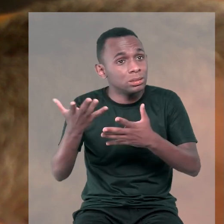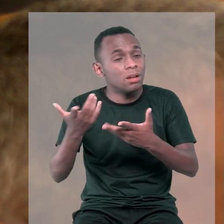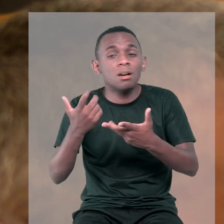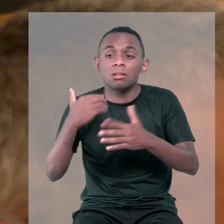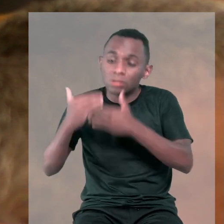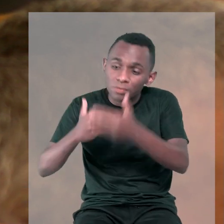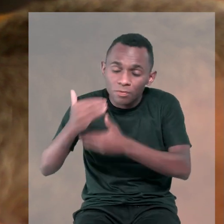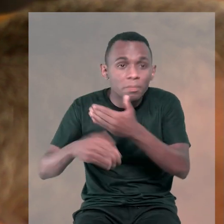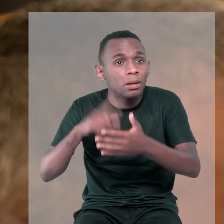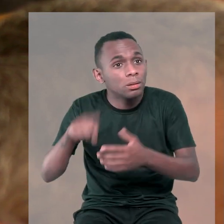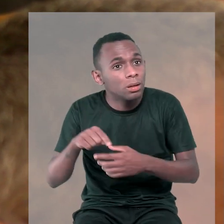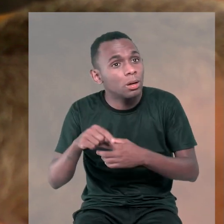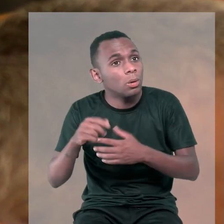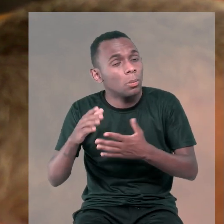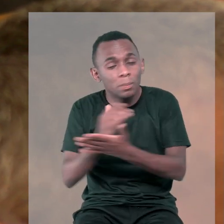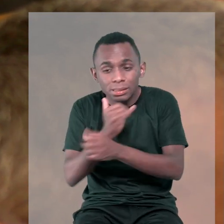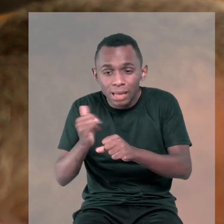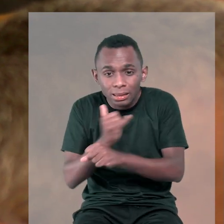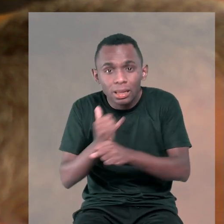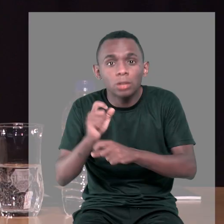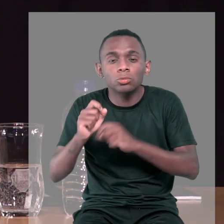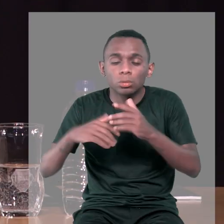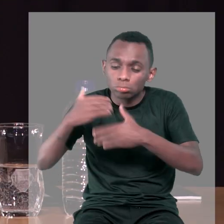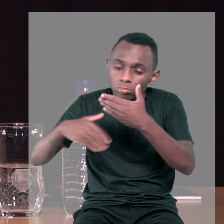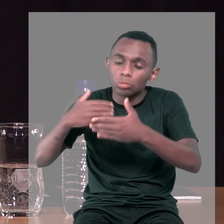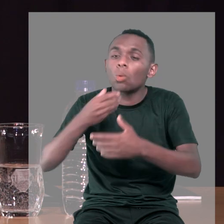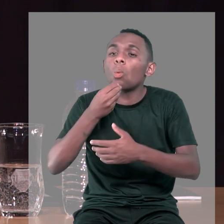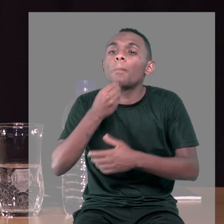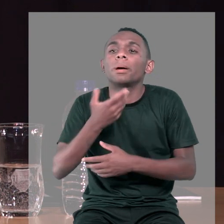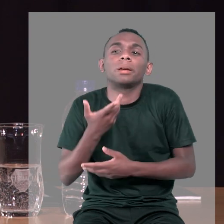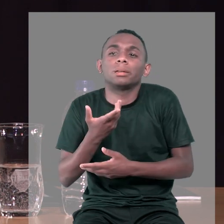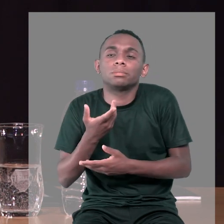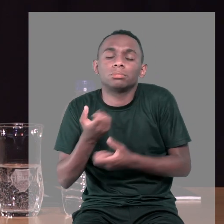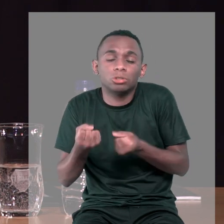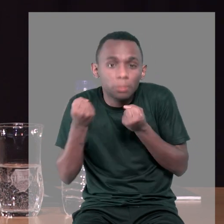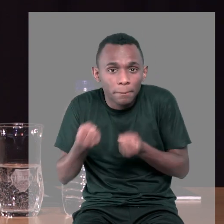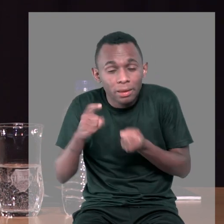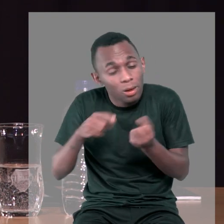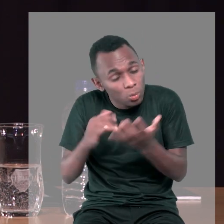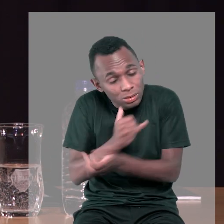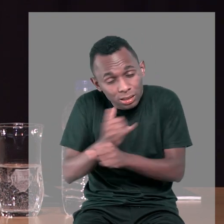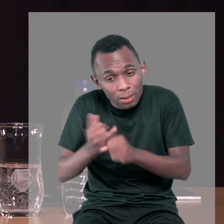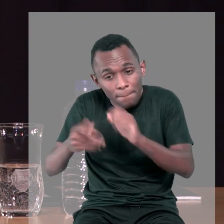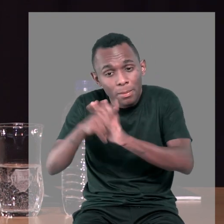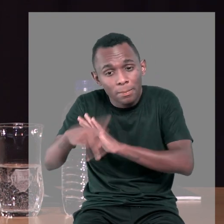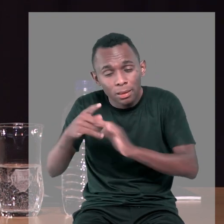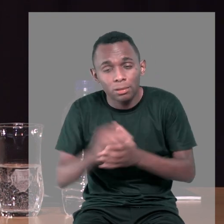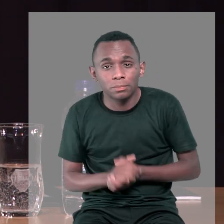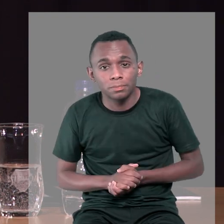como em toda a sua extensão. Por isso, o tema da ideologia me parece ser também